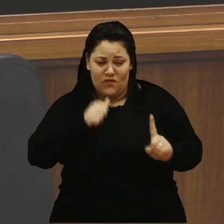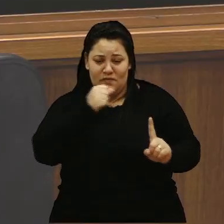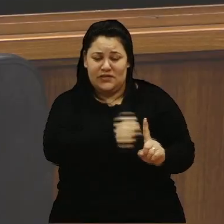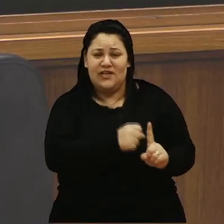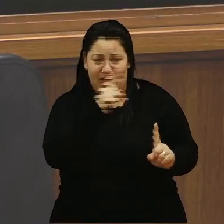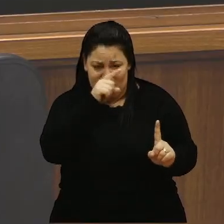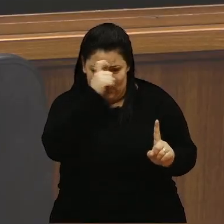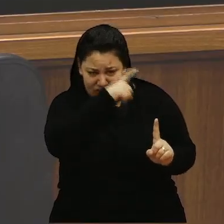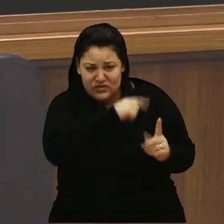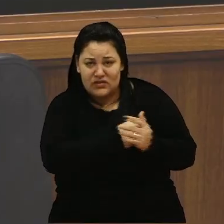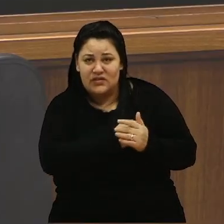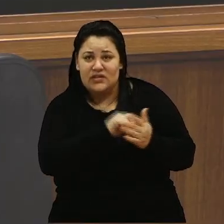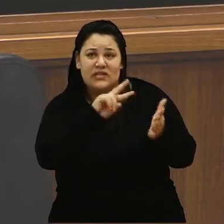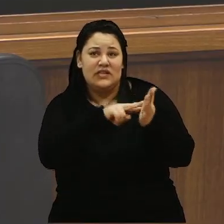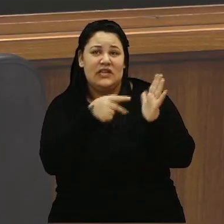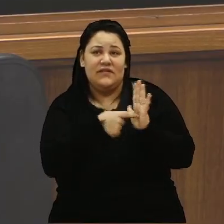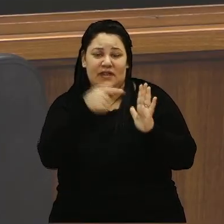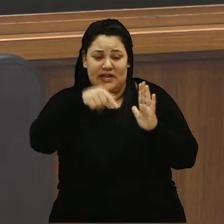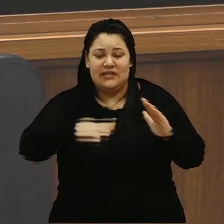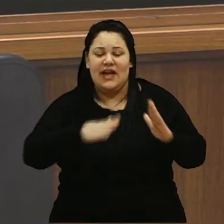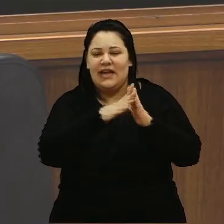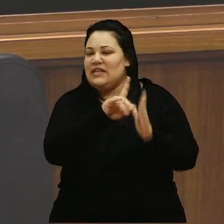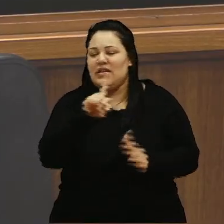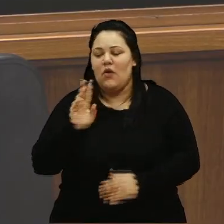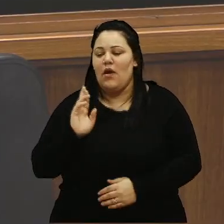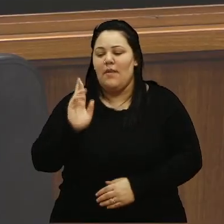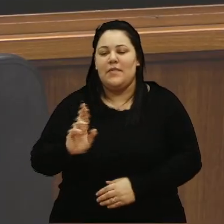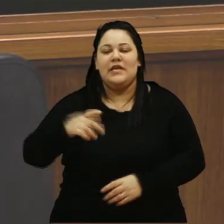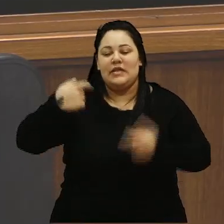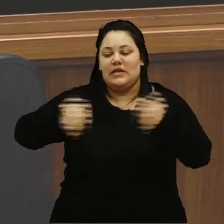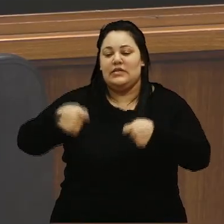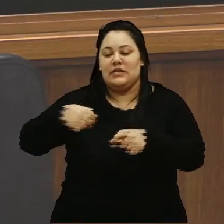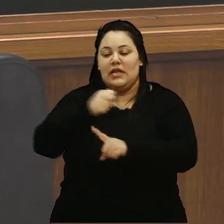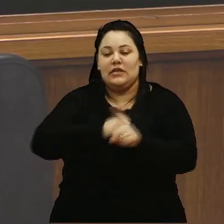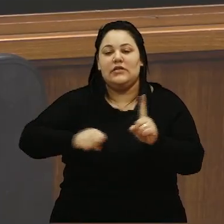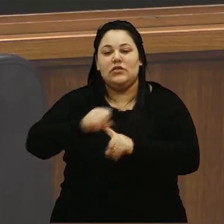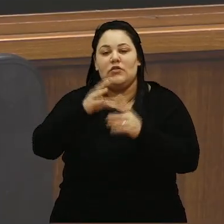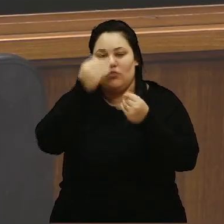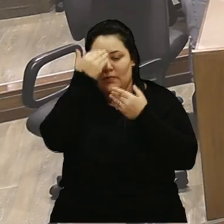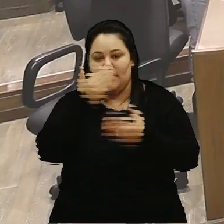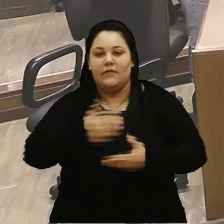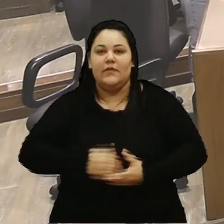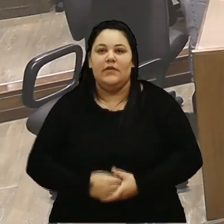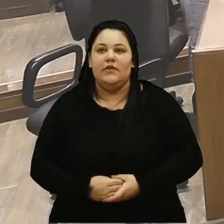esta casa não representa as necessidades da sociedade. Muito obrigada. Obrigado, vereadora Estela.